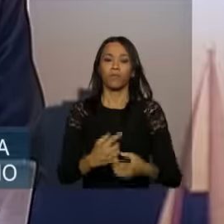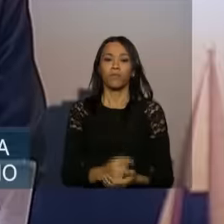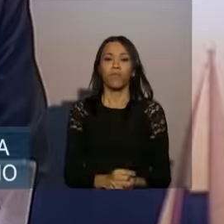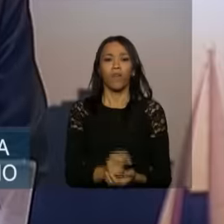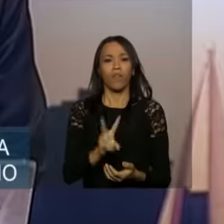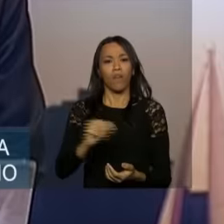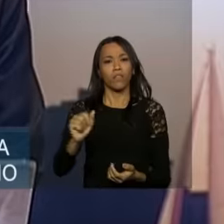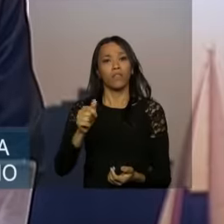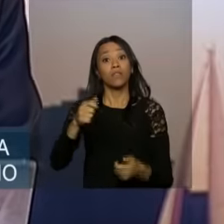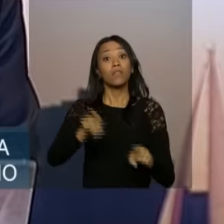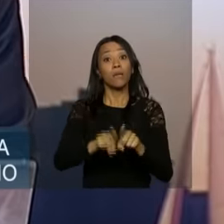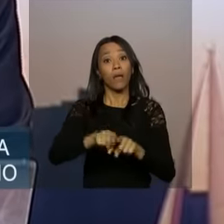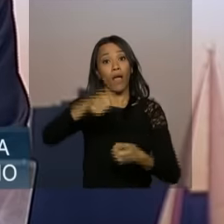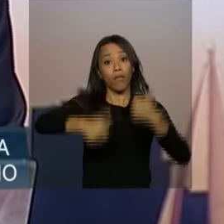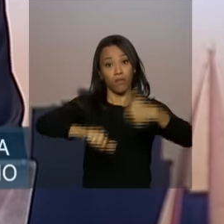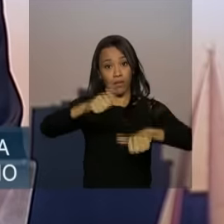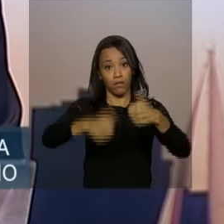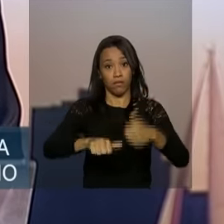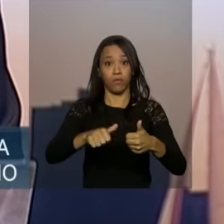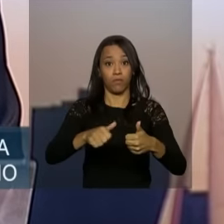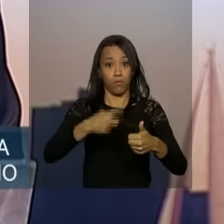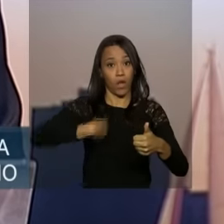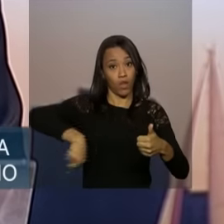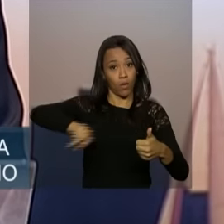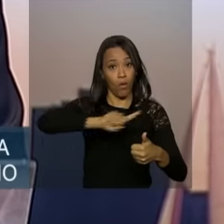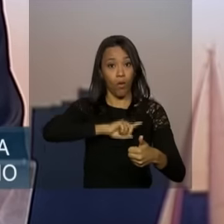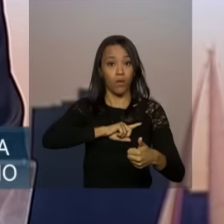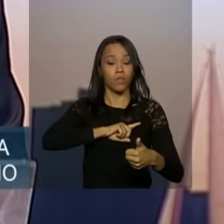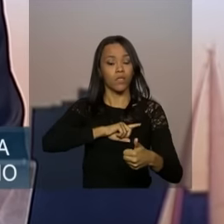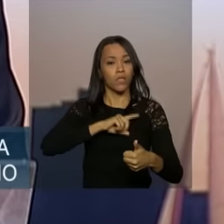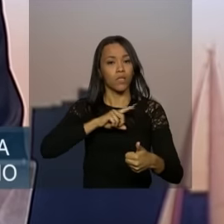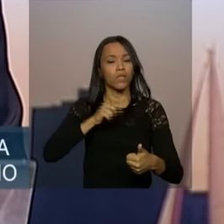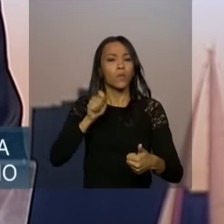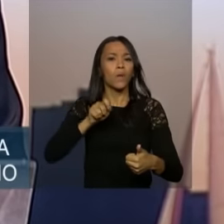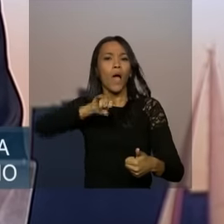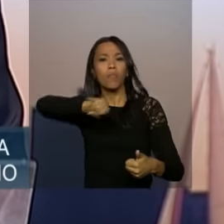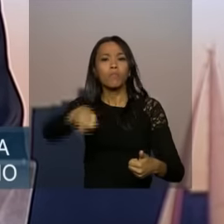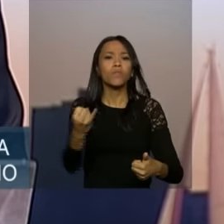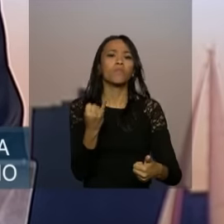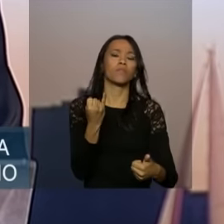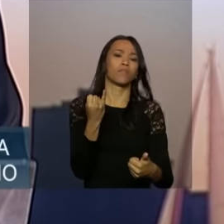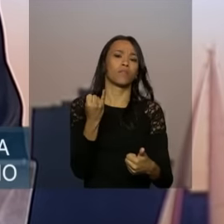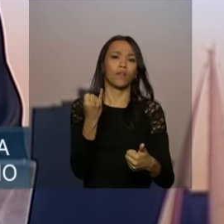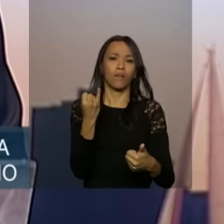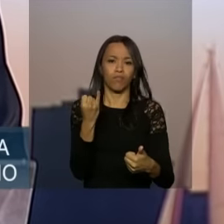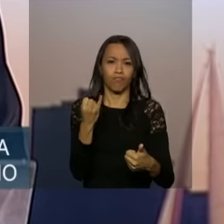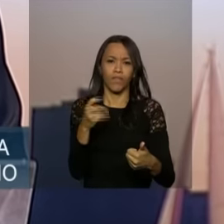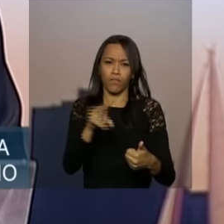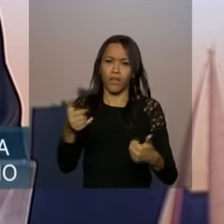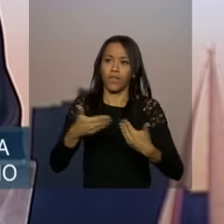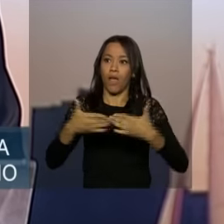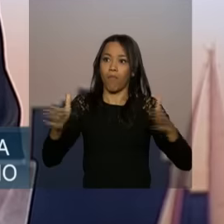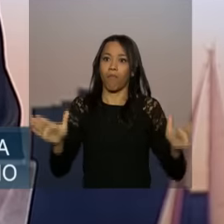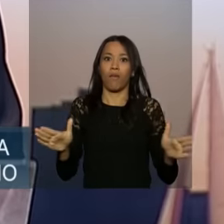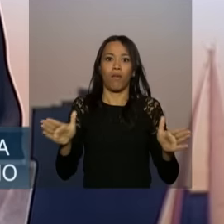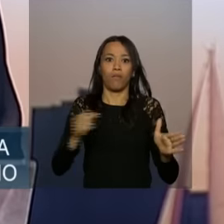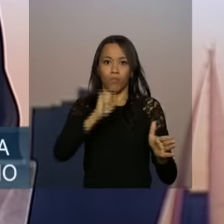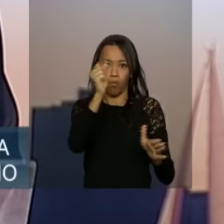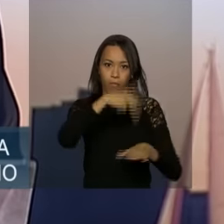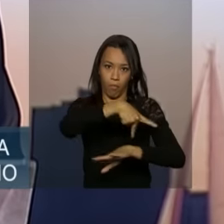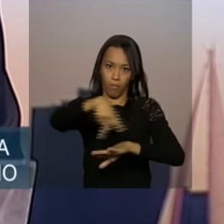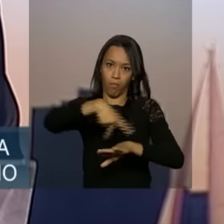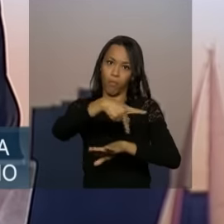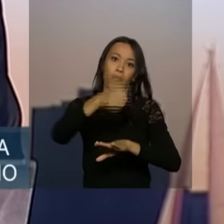Será medido também por nossa capacidade de aproveitar as oportunidades que serão abertas ao país